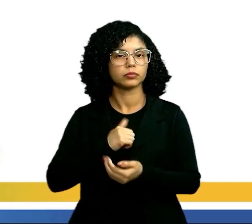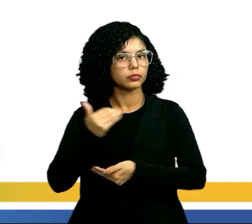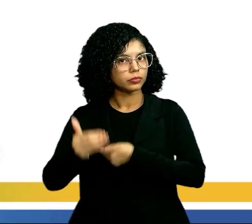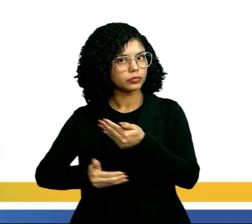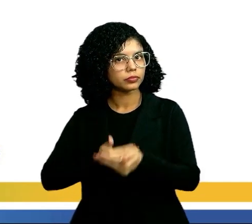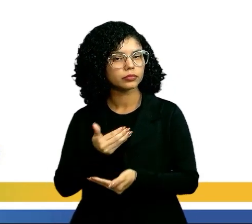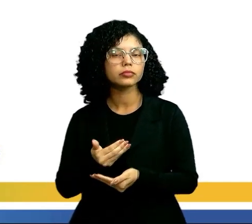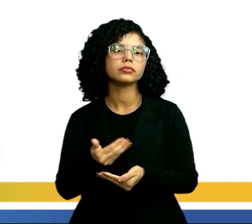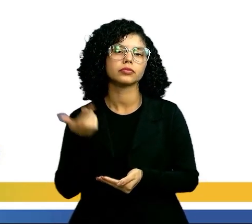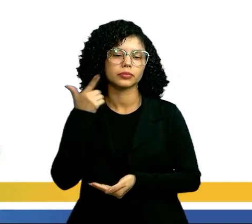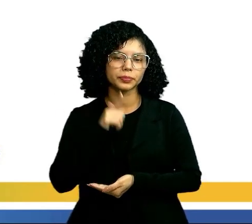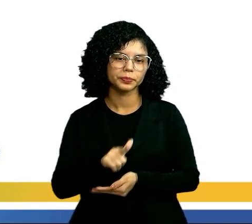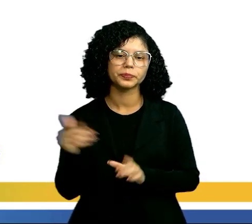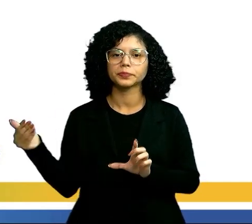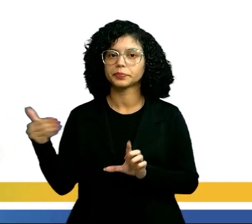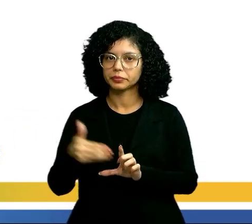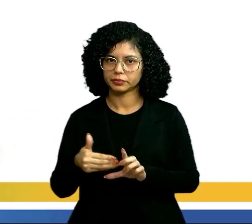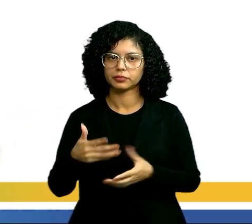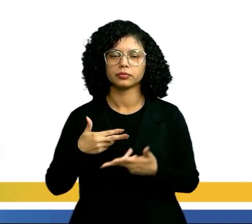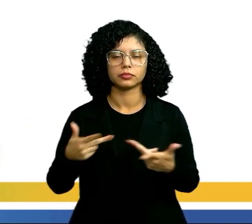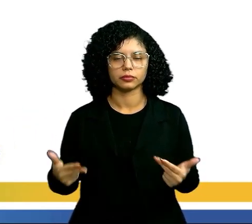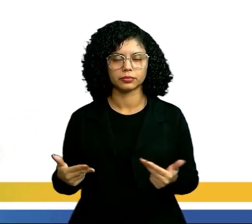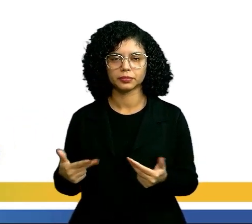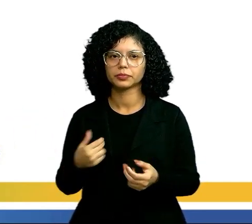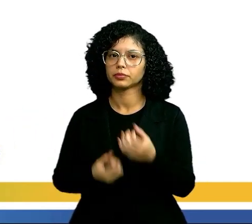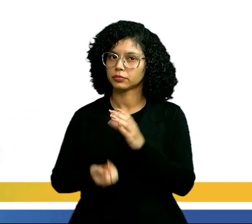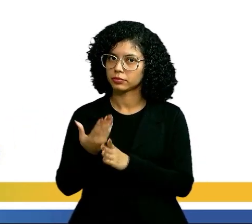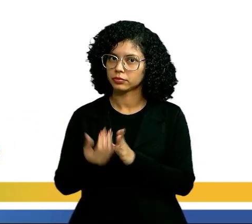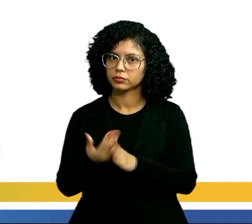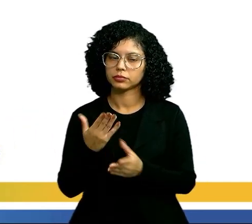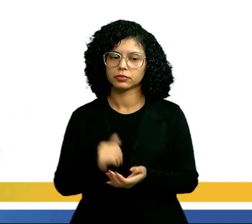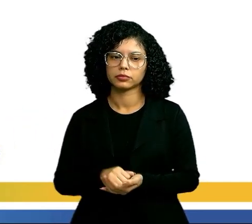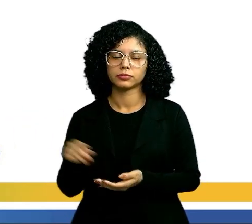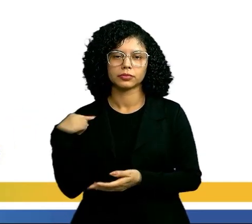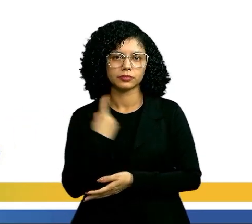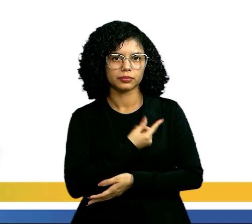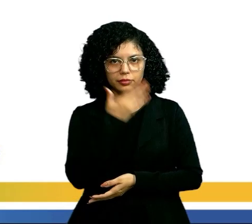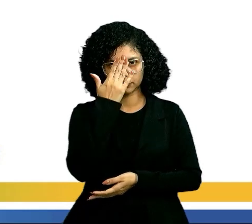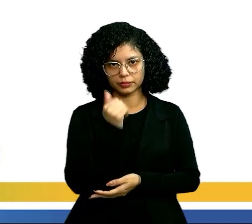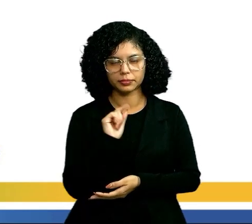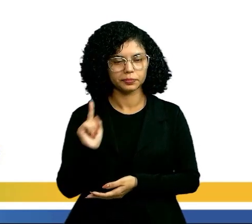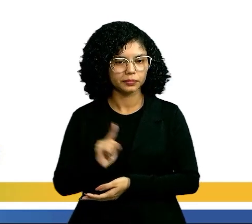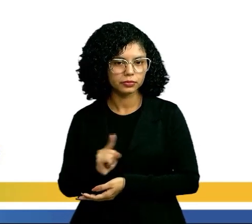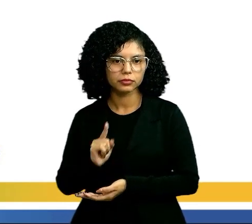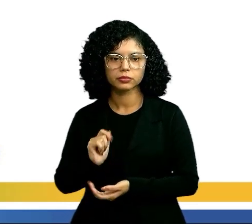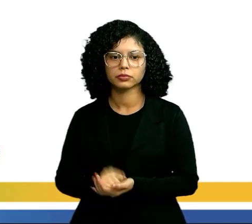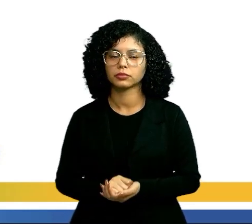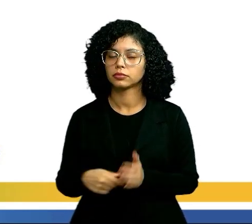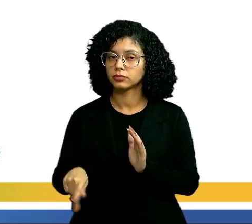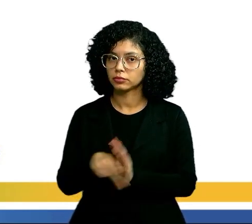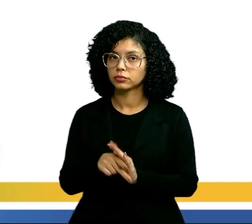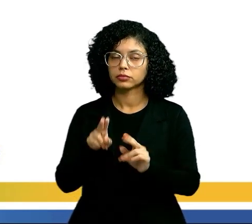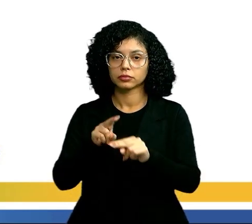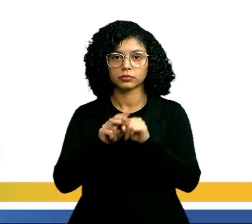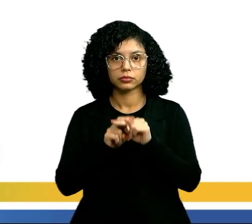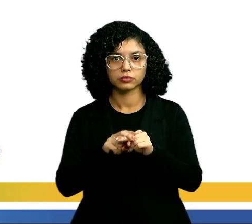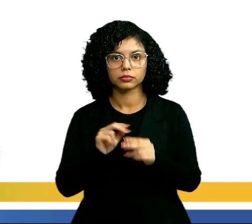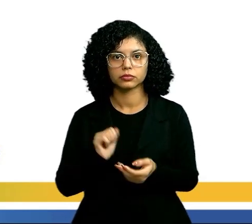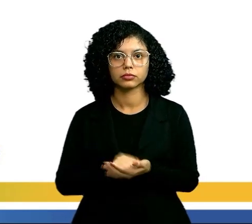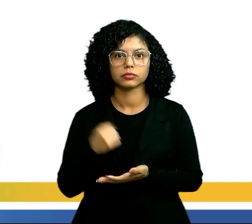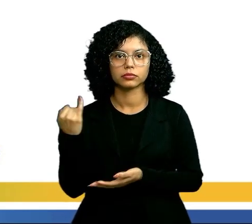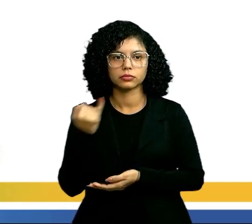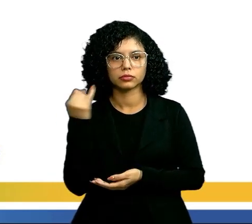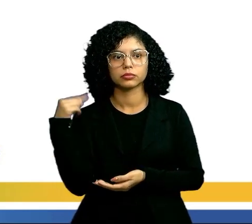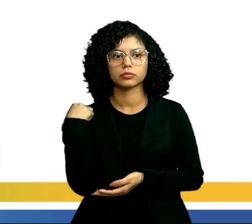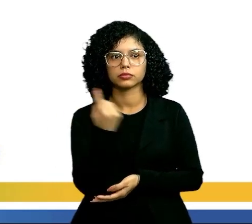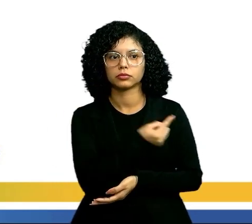transportes, vocês conseguiriam ter acesso a esses produtos? A gente sabe que não, né? Justamente por isso, é